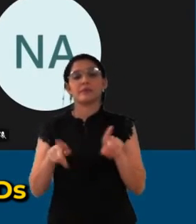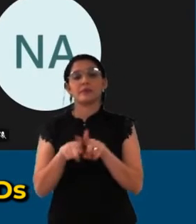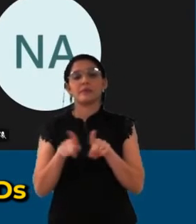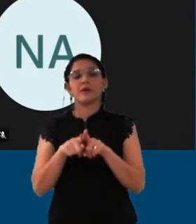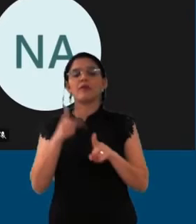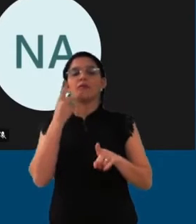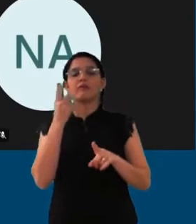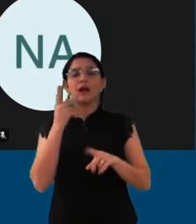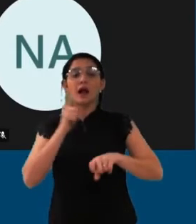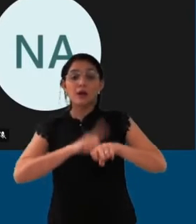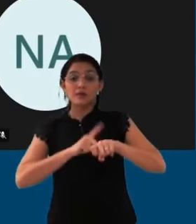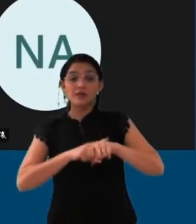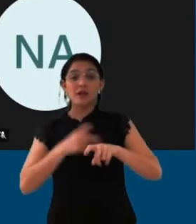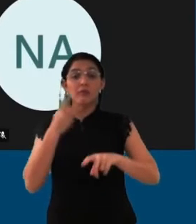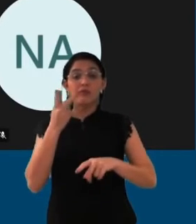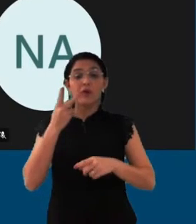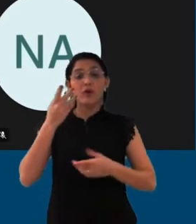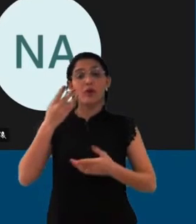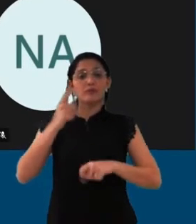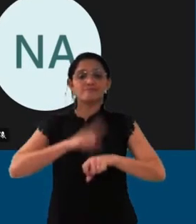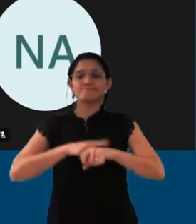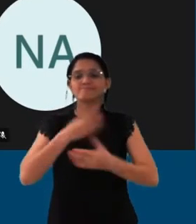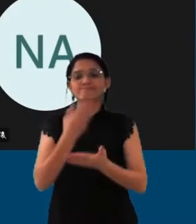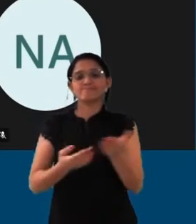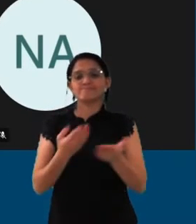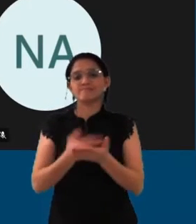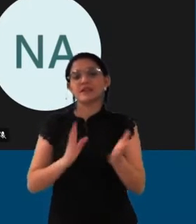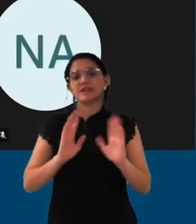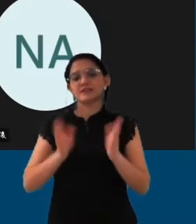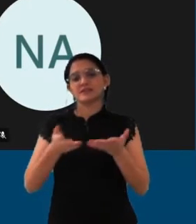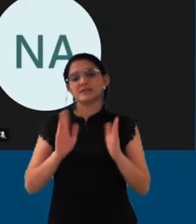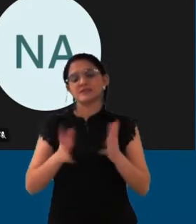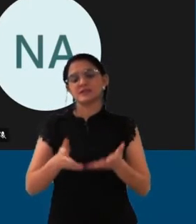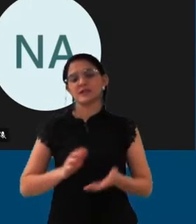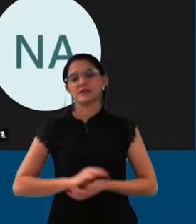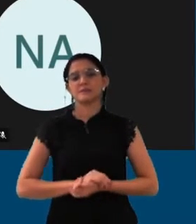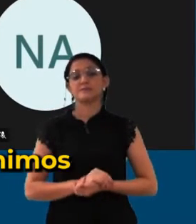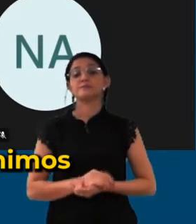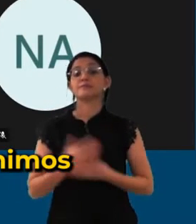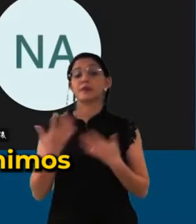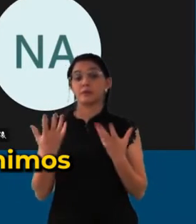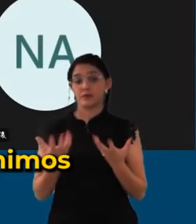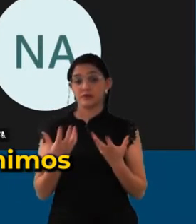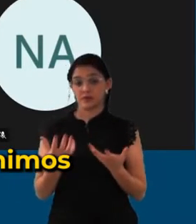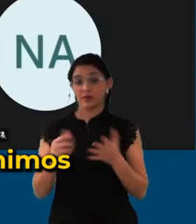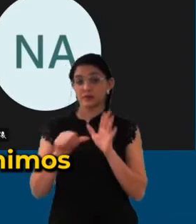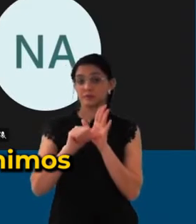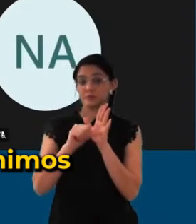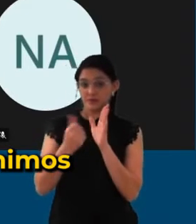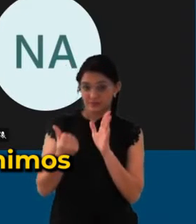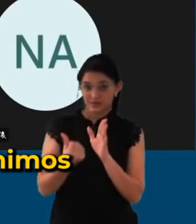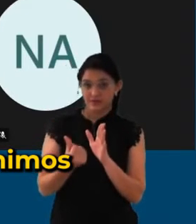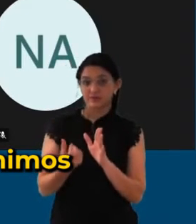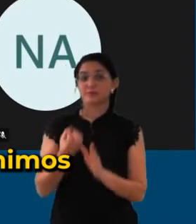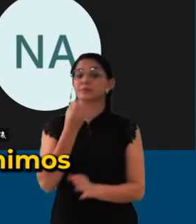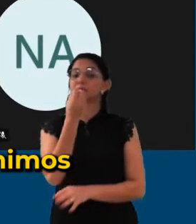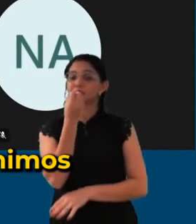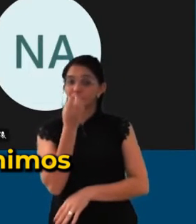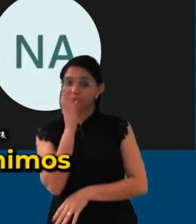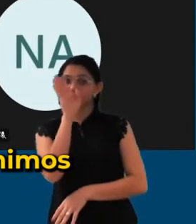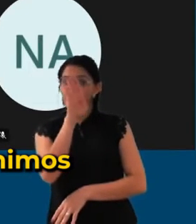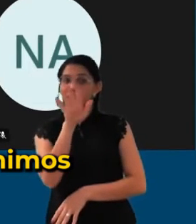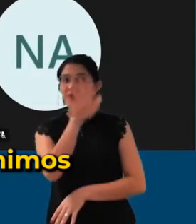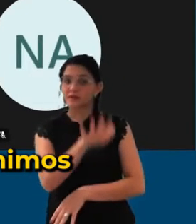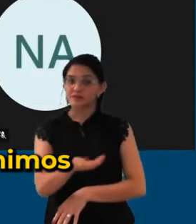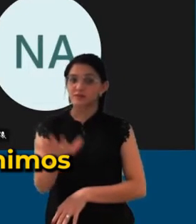primeiros PRADs, né. Mas, assim, eu queria, primeiramente, óbvio, dar boa tarde, né, a vocês. Queria